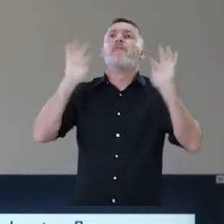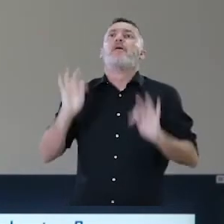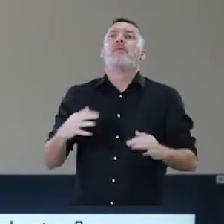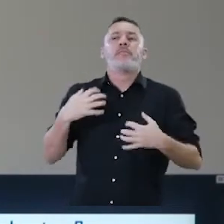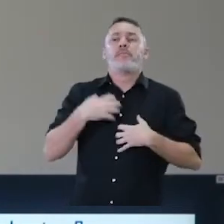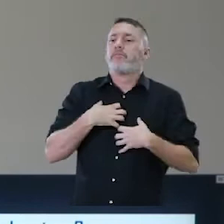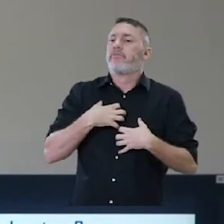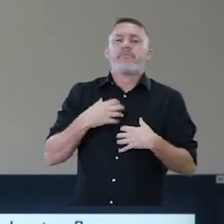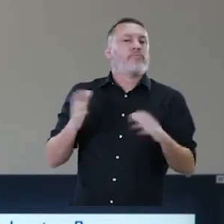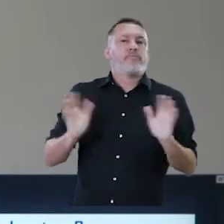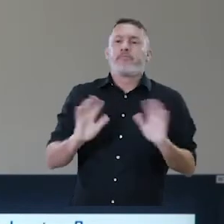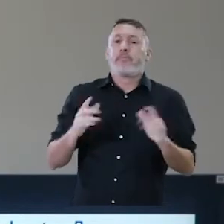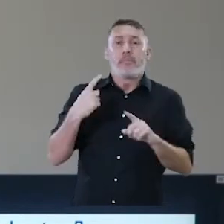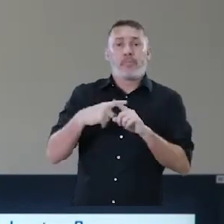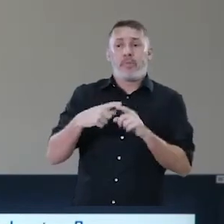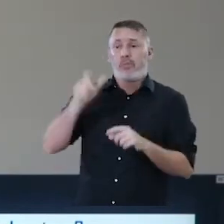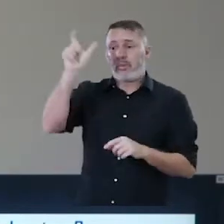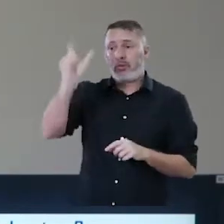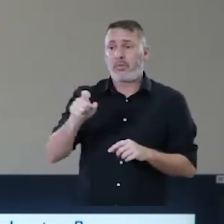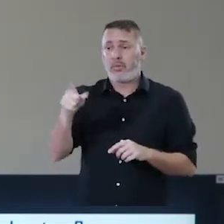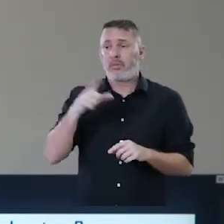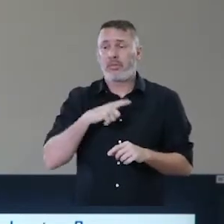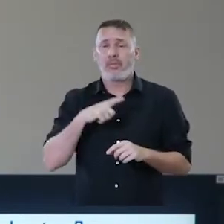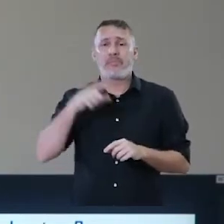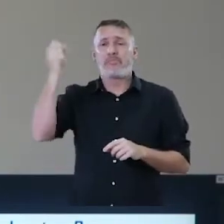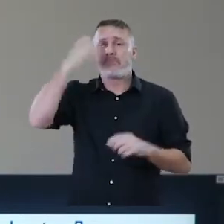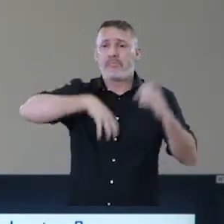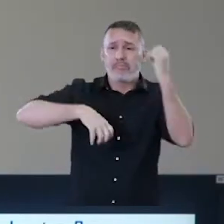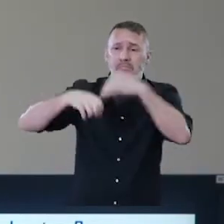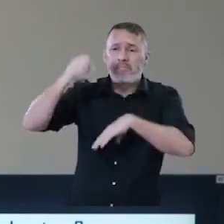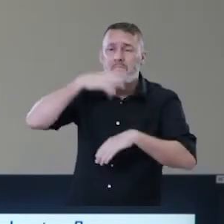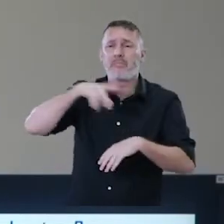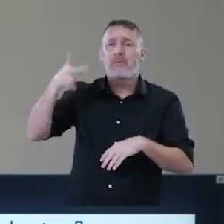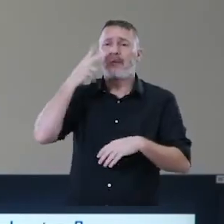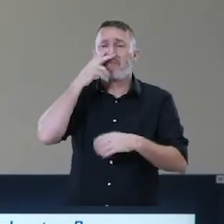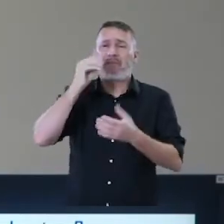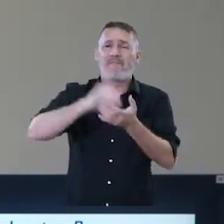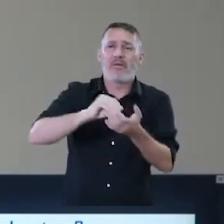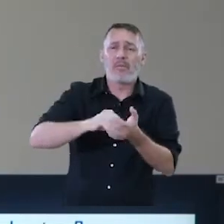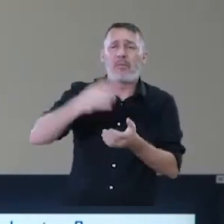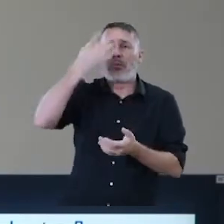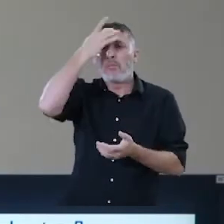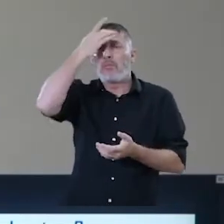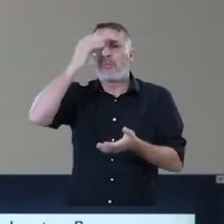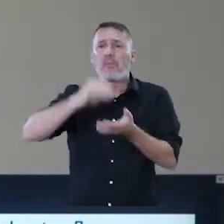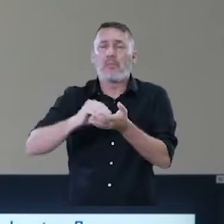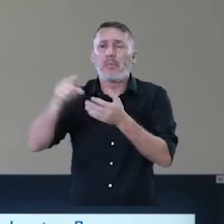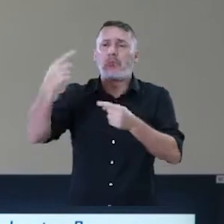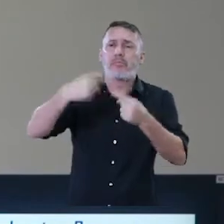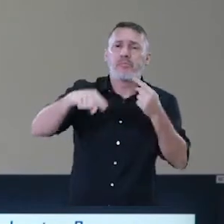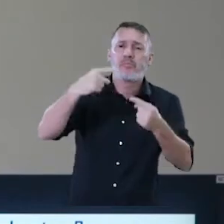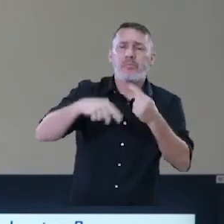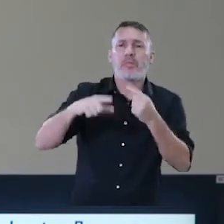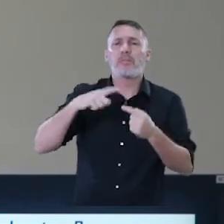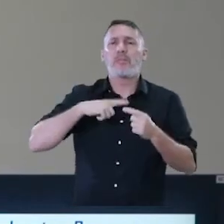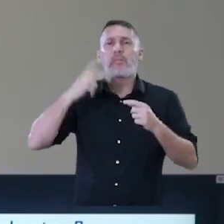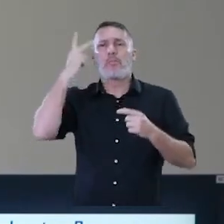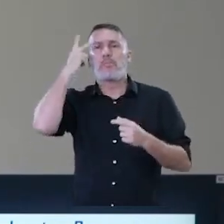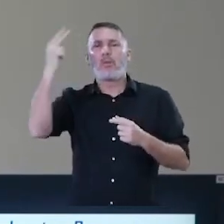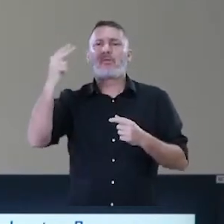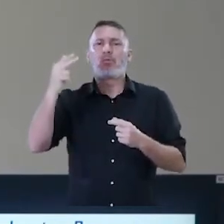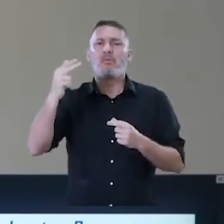qualquer chance de ser feliz. Sabe por quê? Você é um sujeito impróprio, imprudente, inadequado, incapaz,